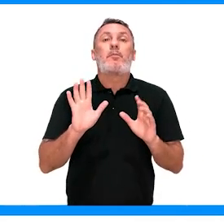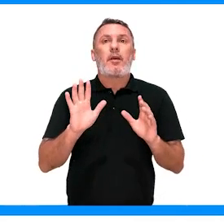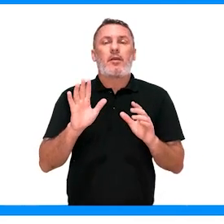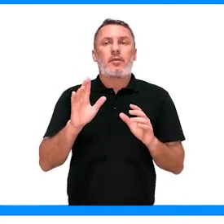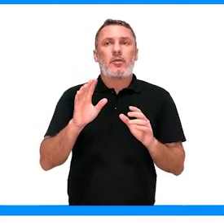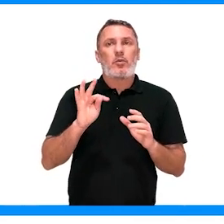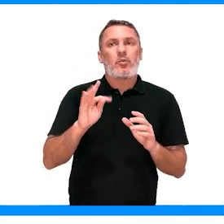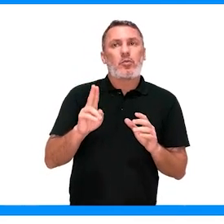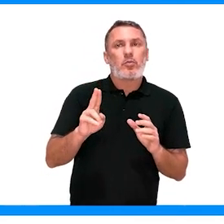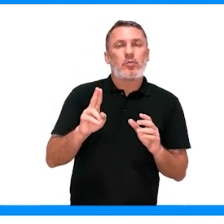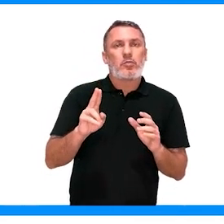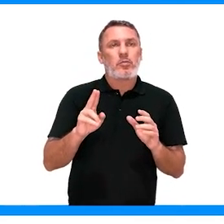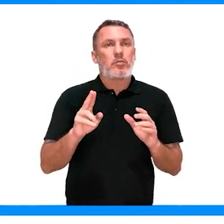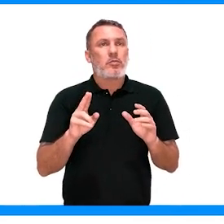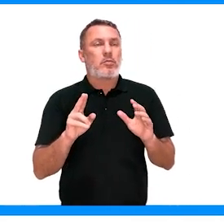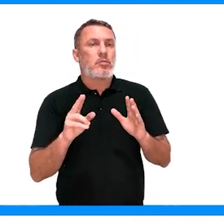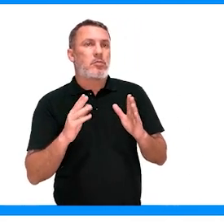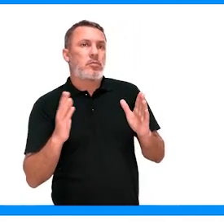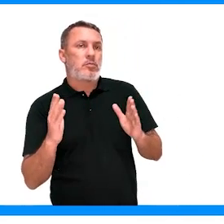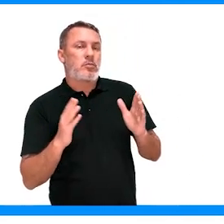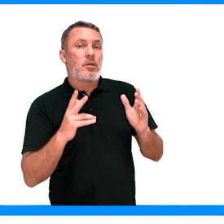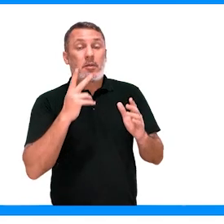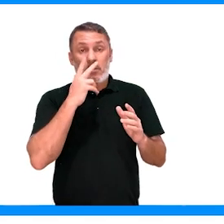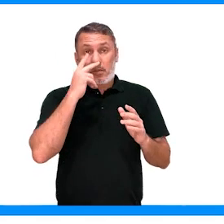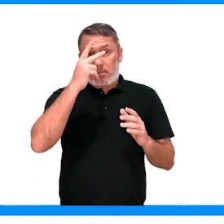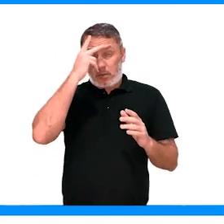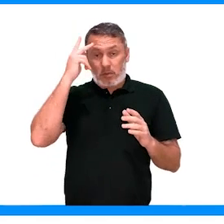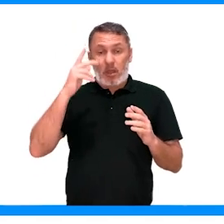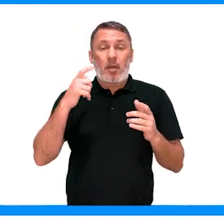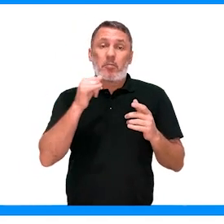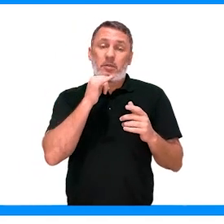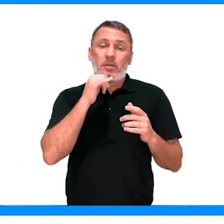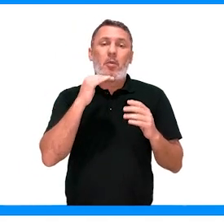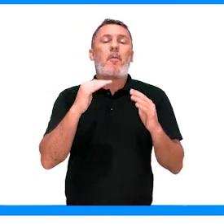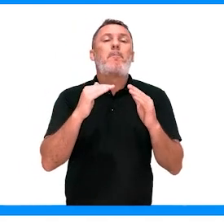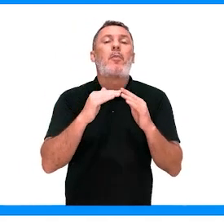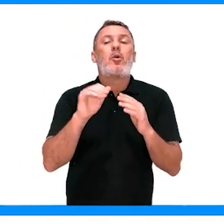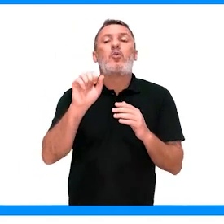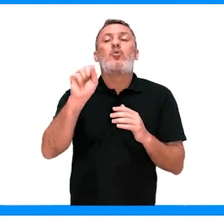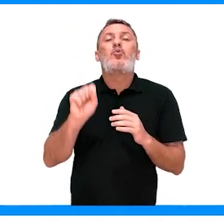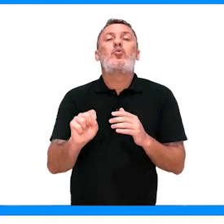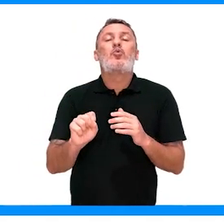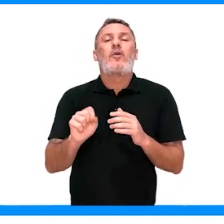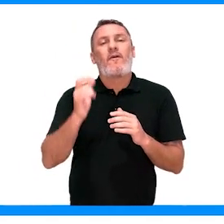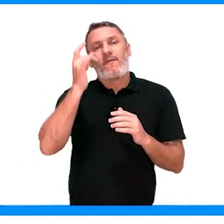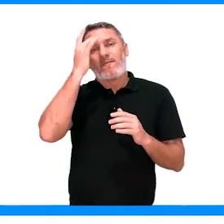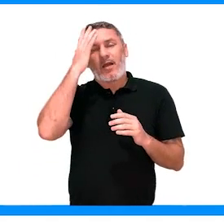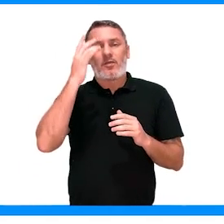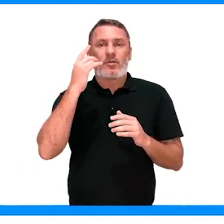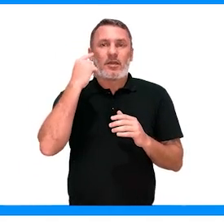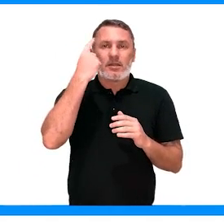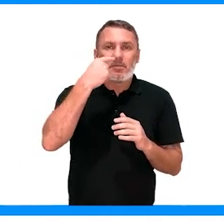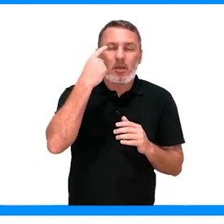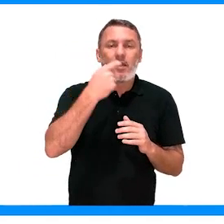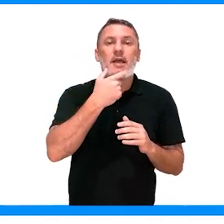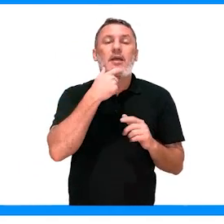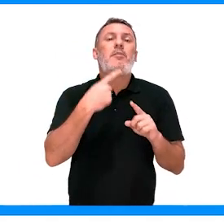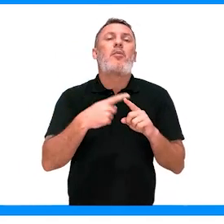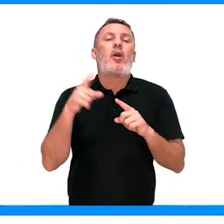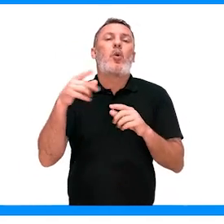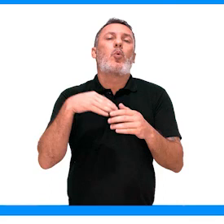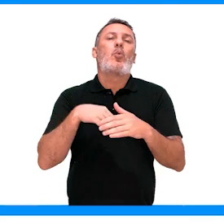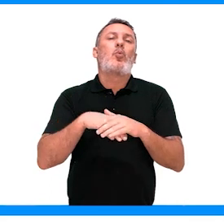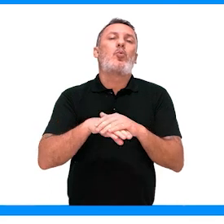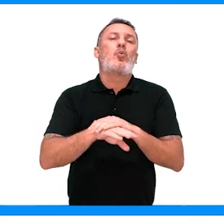o sul é mais fácil de aprender a língua estrangeira, o espanhol, porque lá eles já fazem uso, né? Já conjugam no tu e no